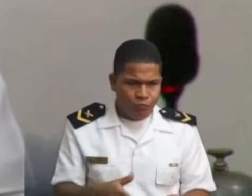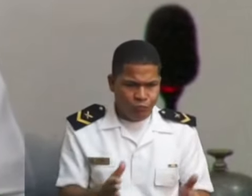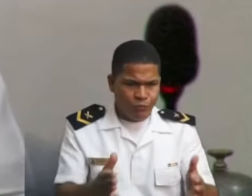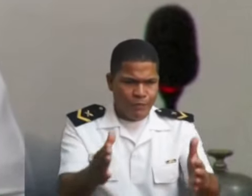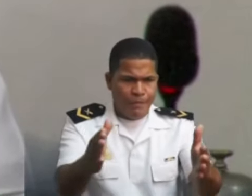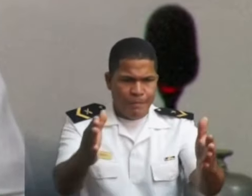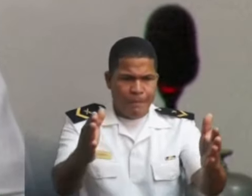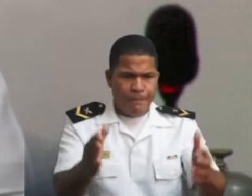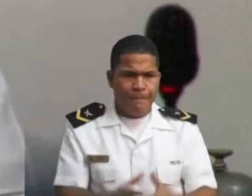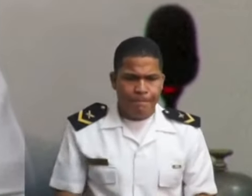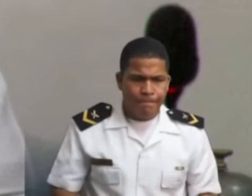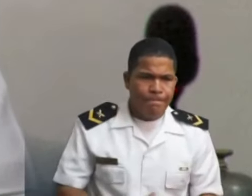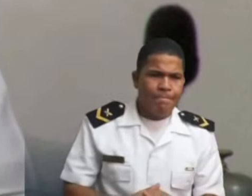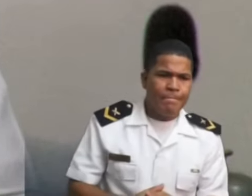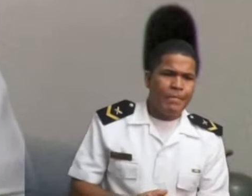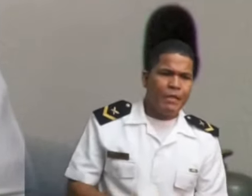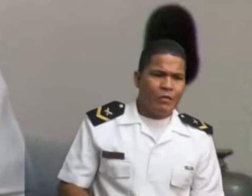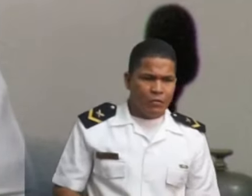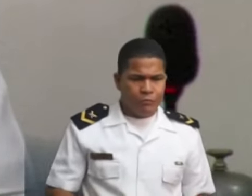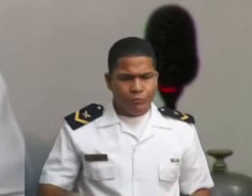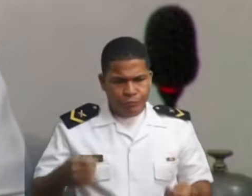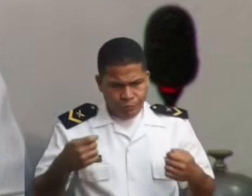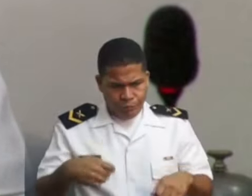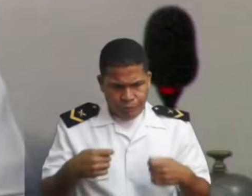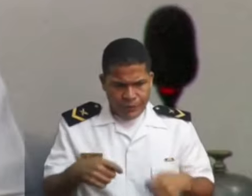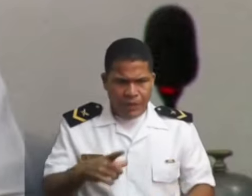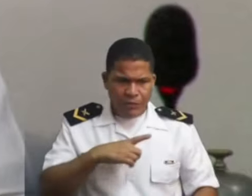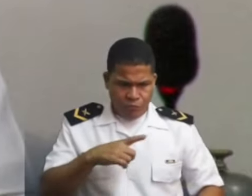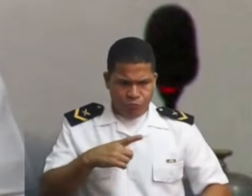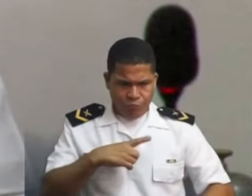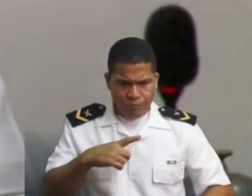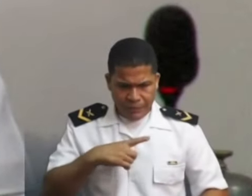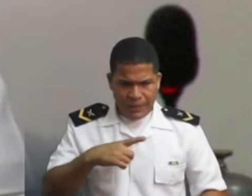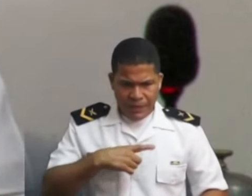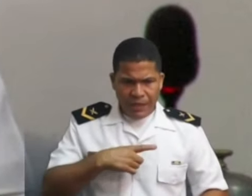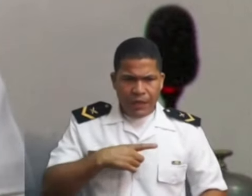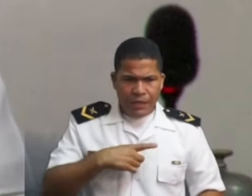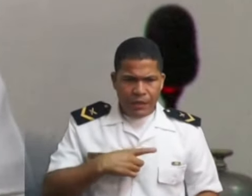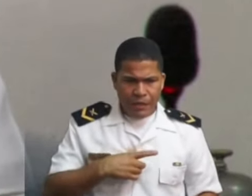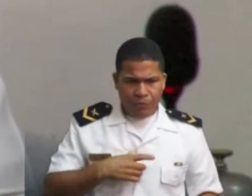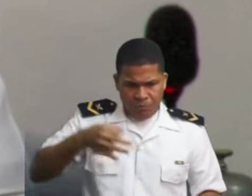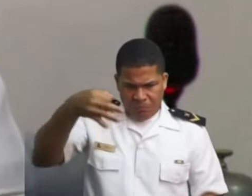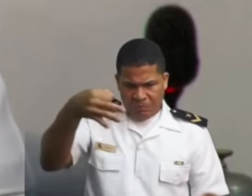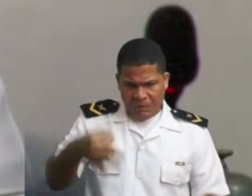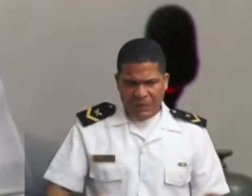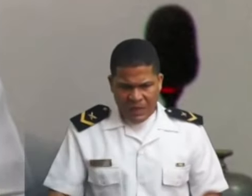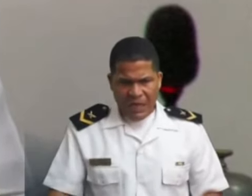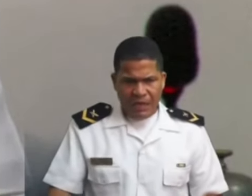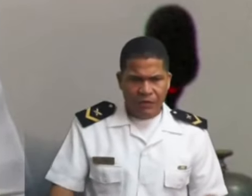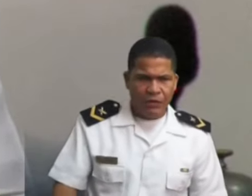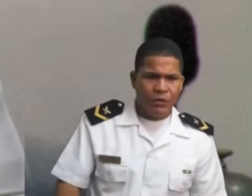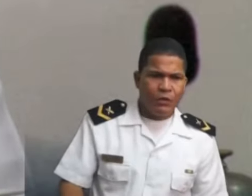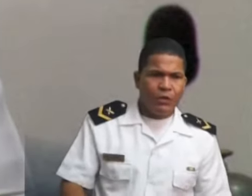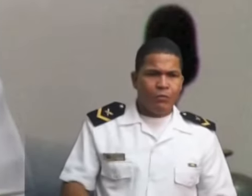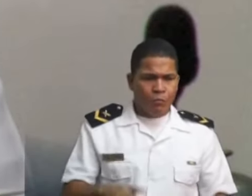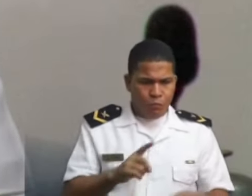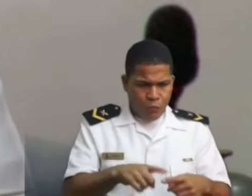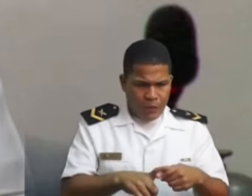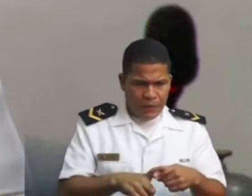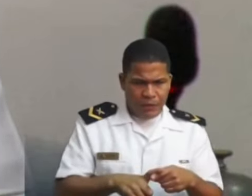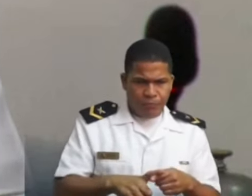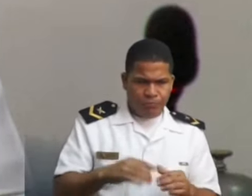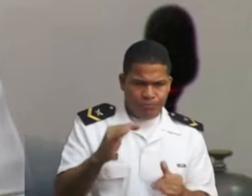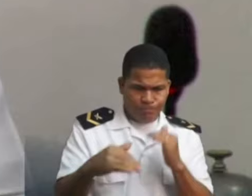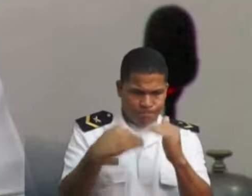arbitrária, emerge como uma necessidade inexcusável para aqueles povos que aspiram desenvolvimento